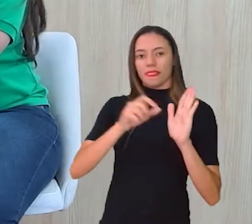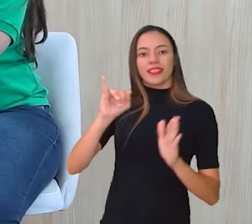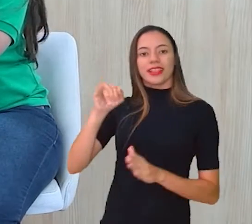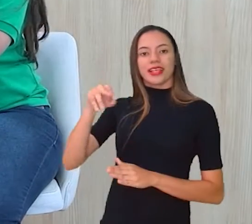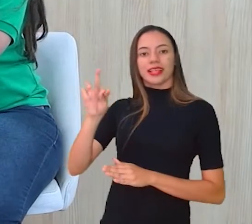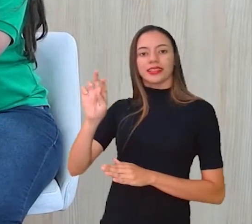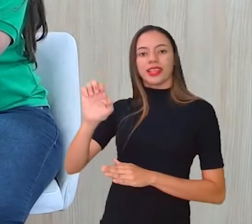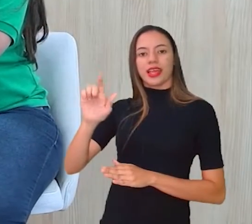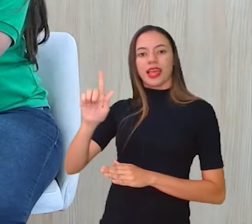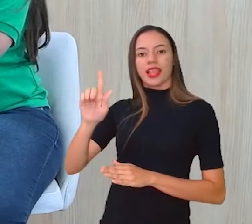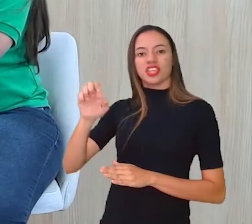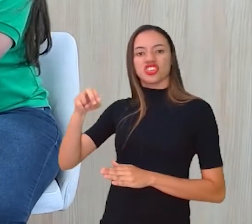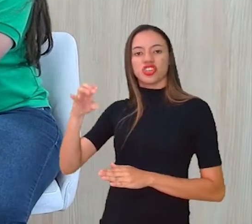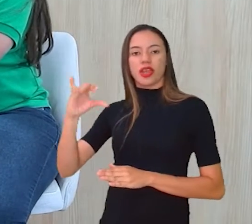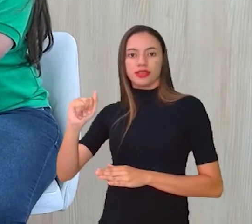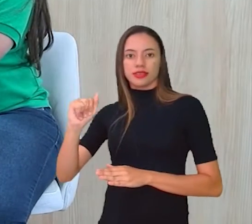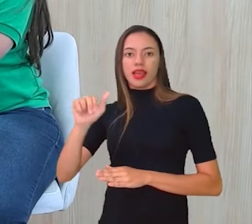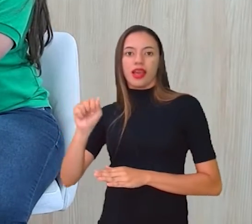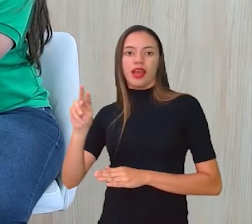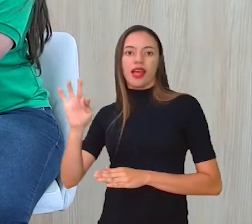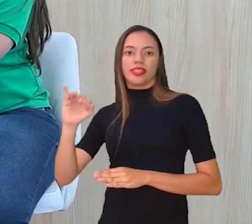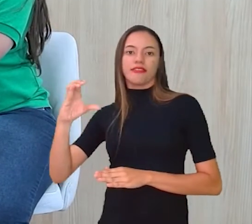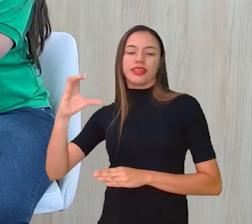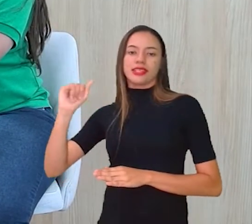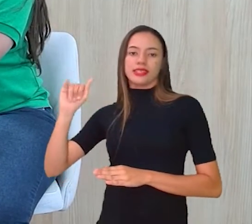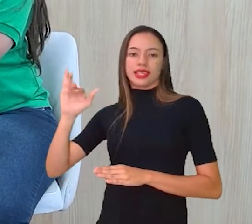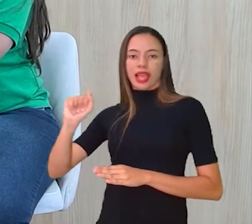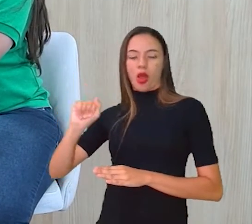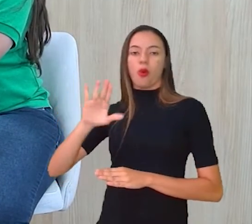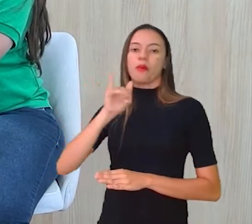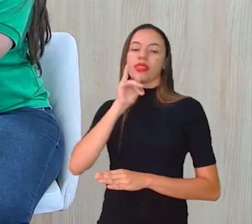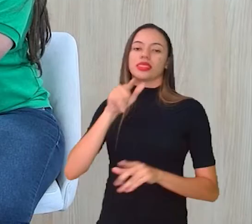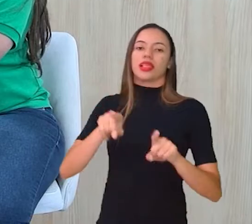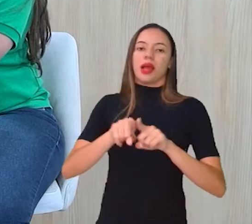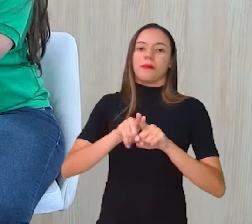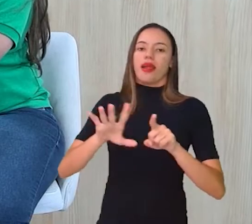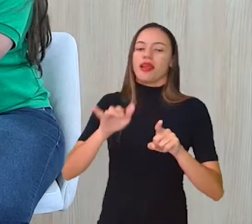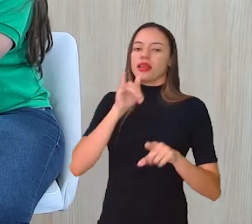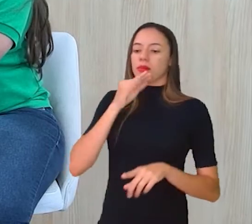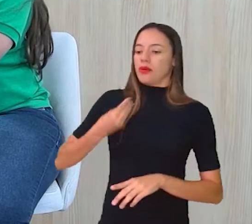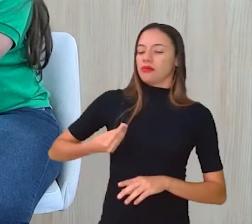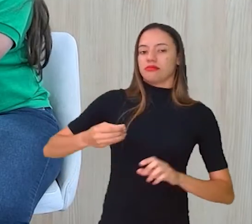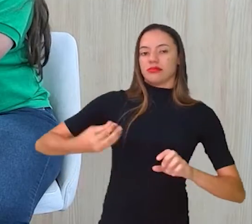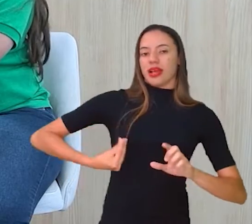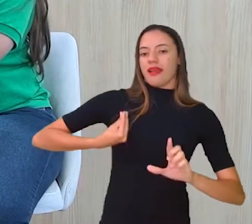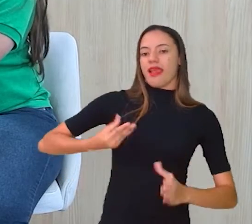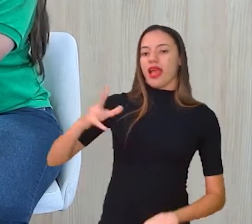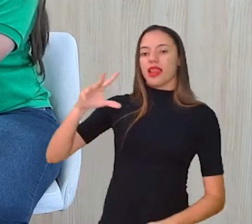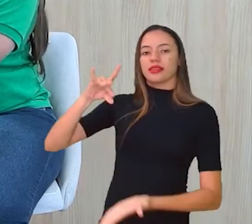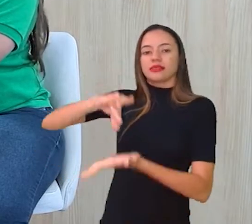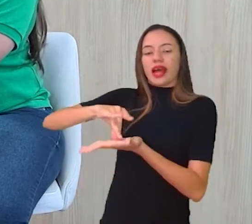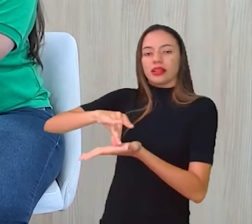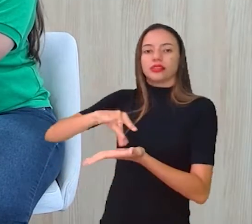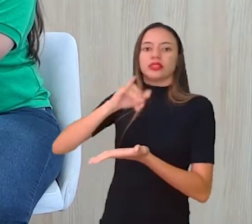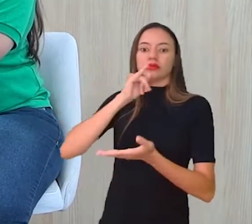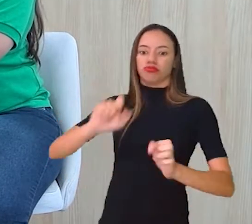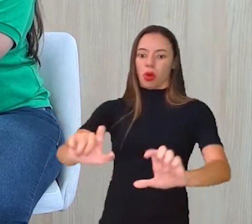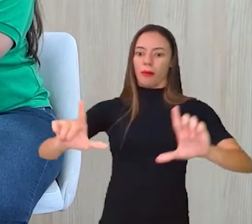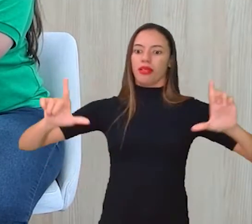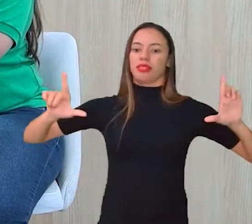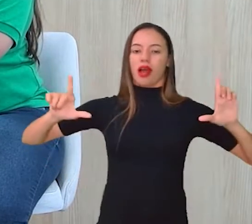A realidade aumentada, a internet das coisas, a cibernética, a robótica. Então,